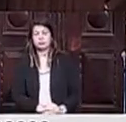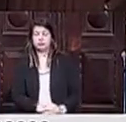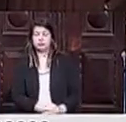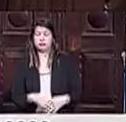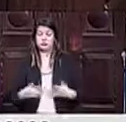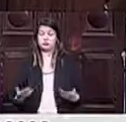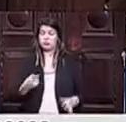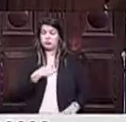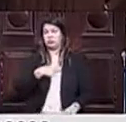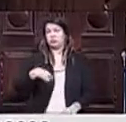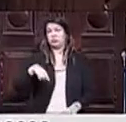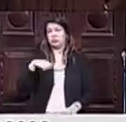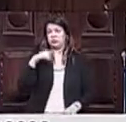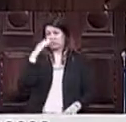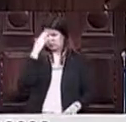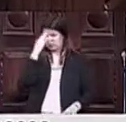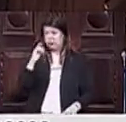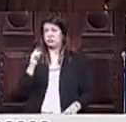que